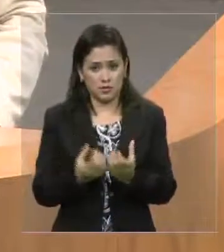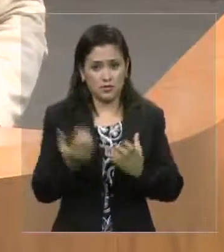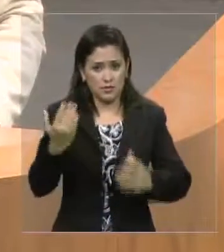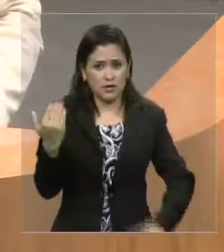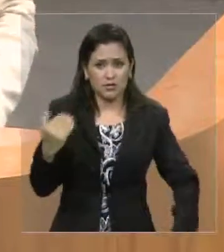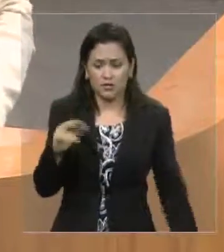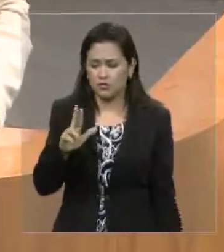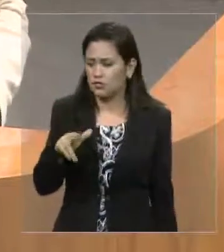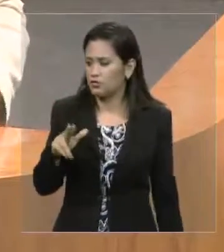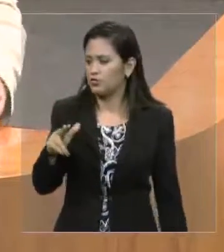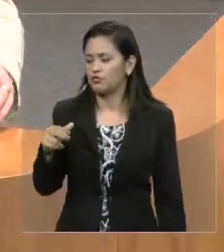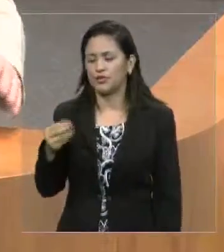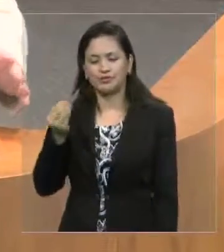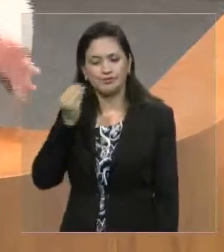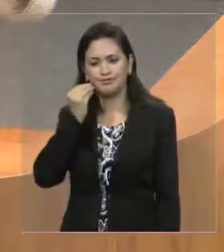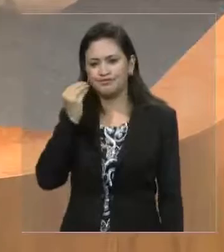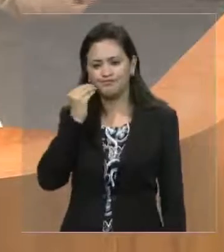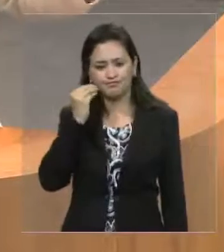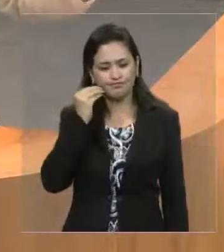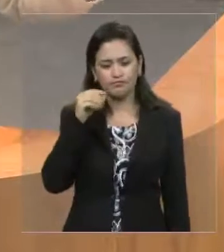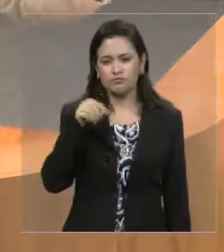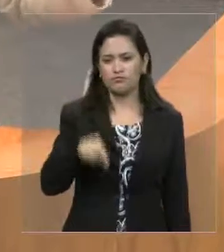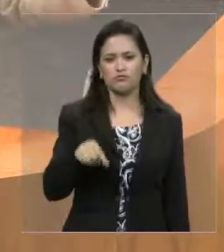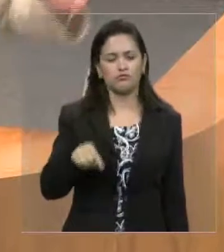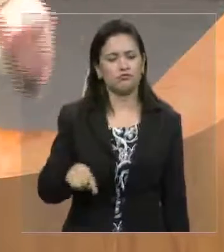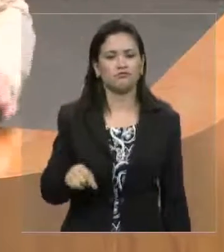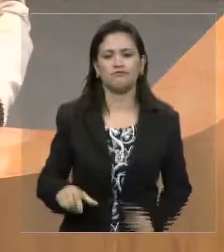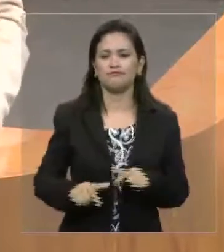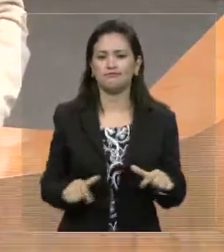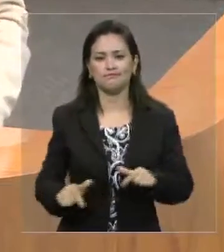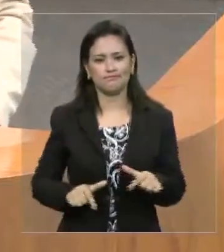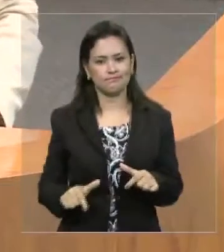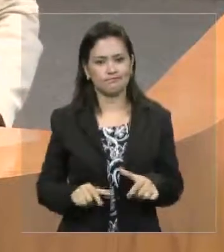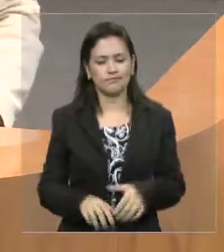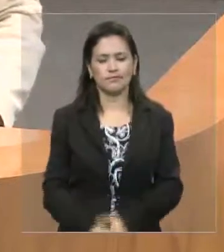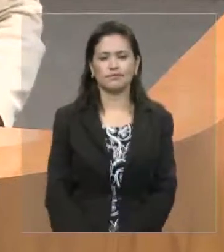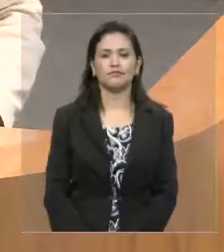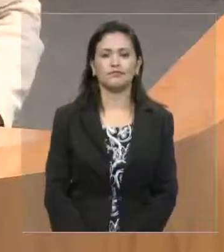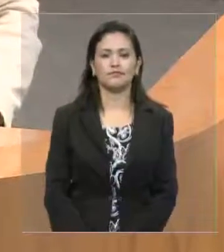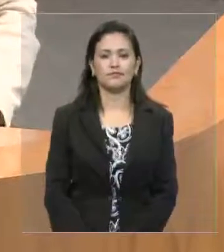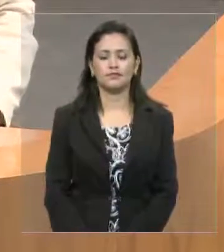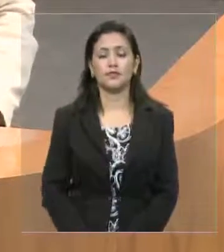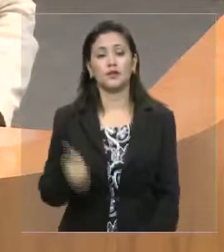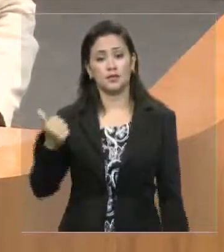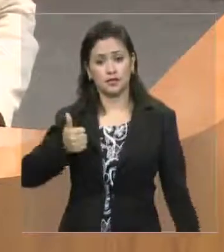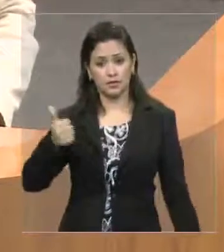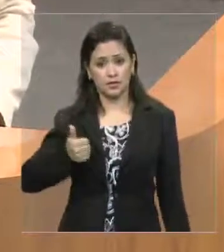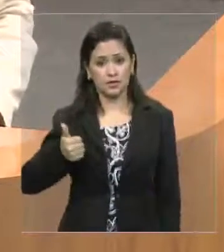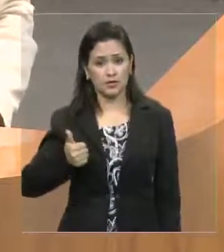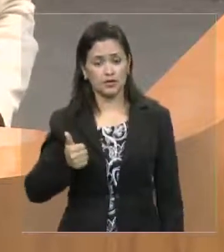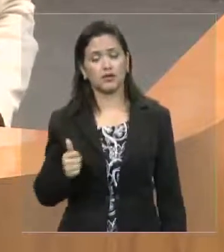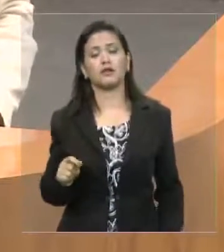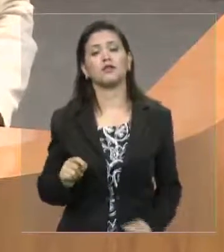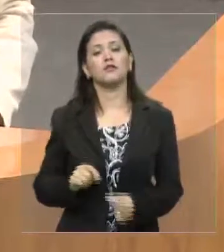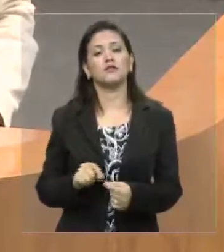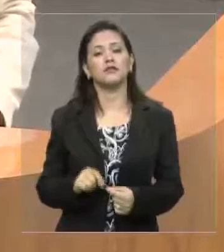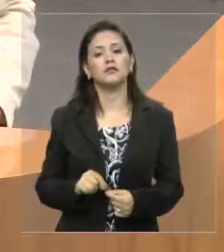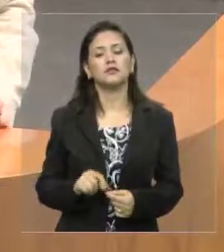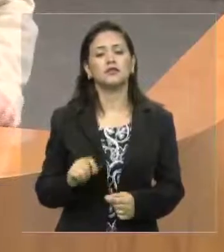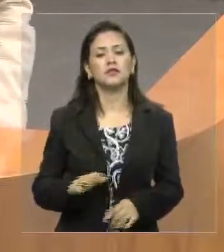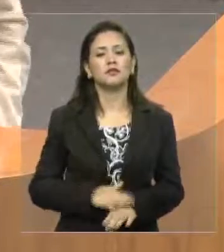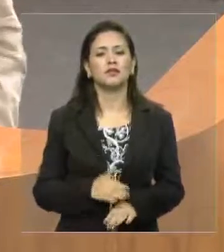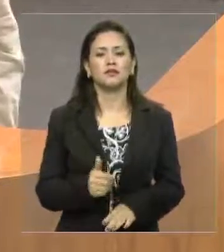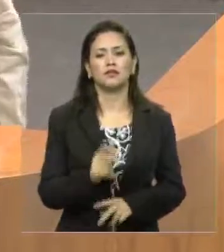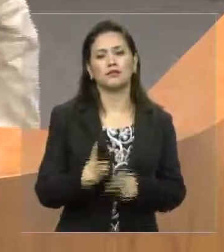um benefício, o benefício primeiro para levar cidadania